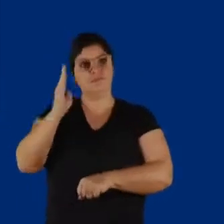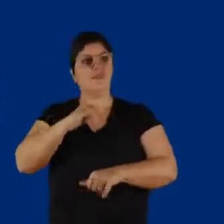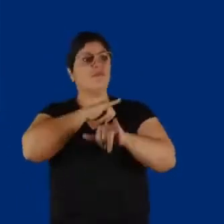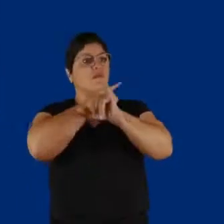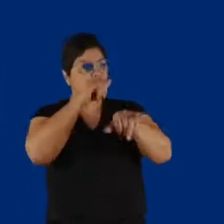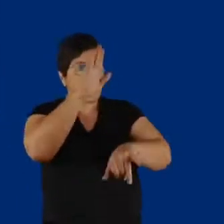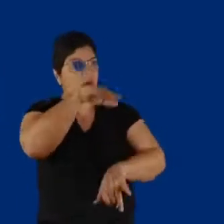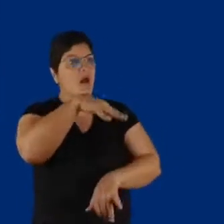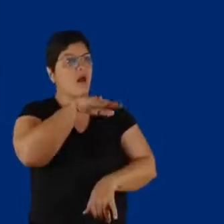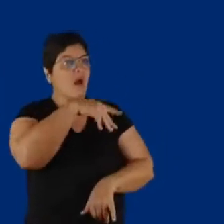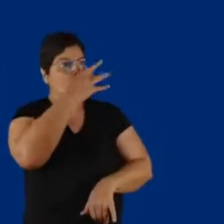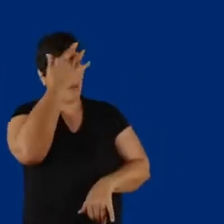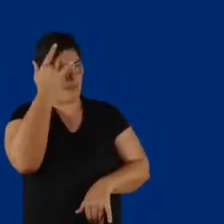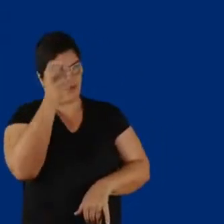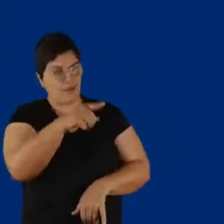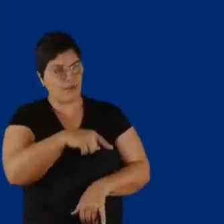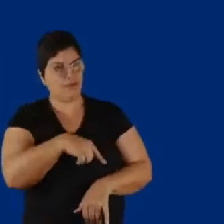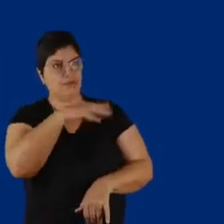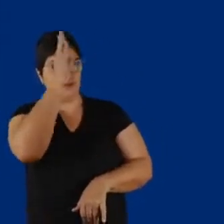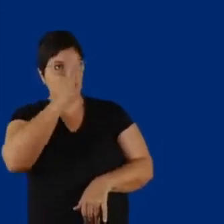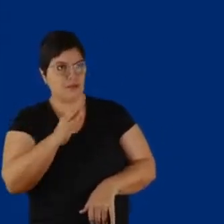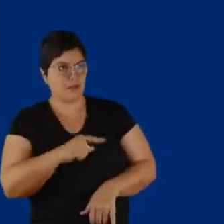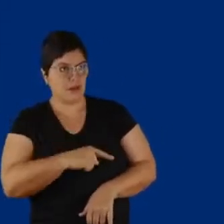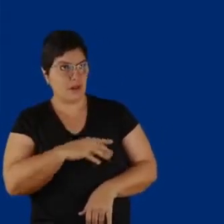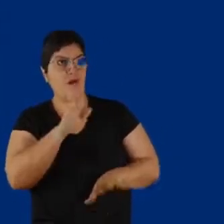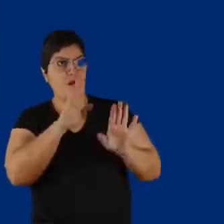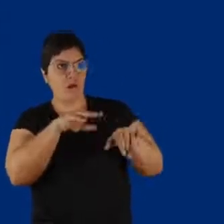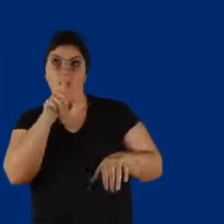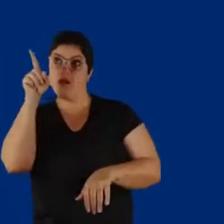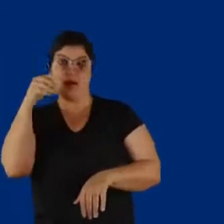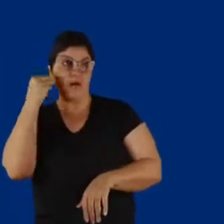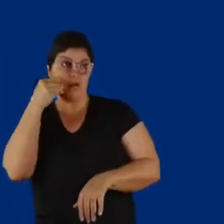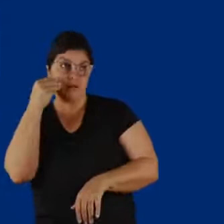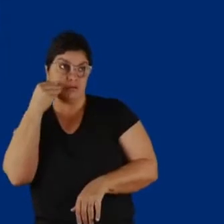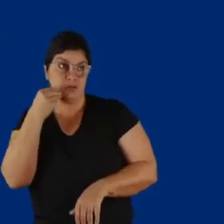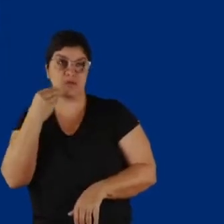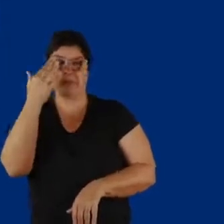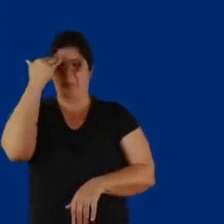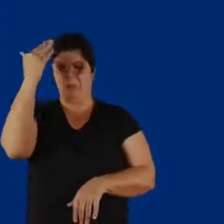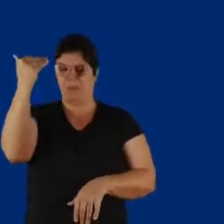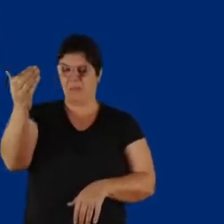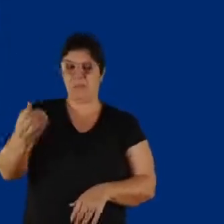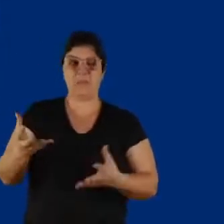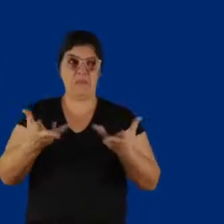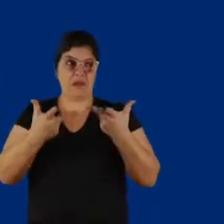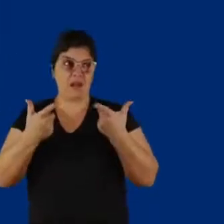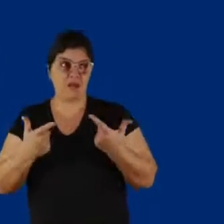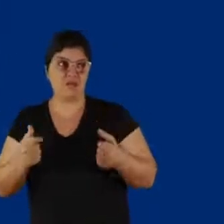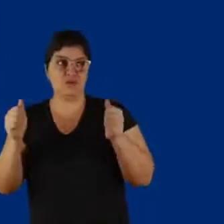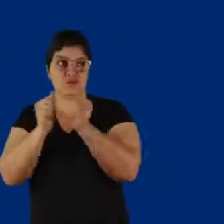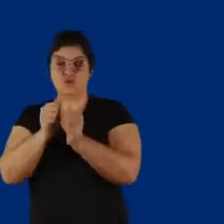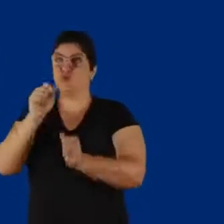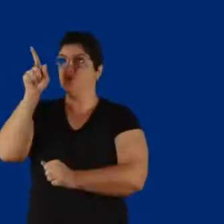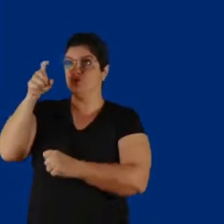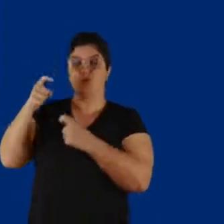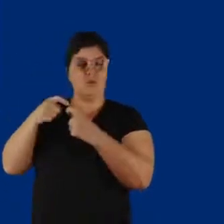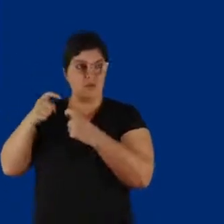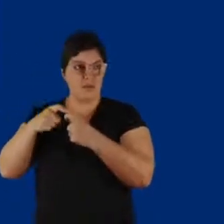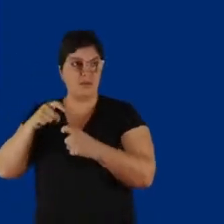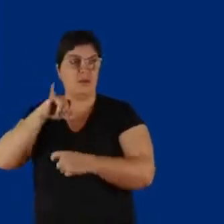que nós temos experiências notáveis no campo da psiquiatria social e transcultural, como a doutora Gusder, e